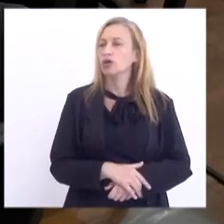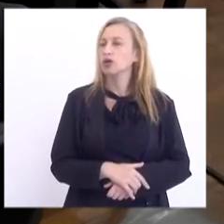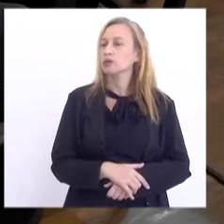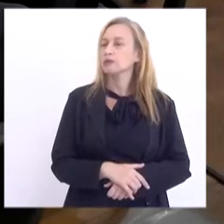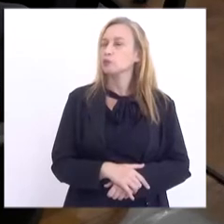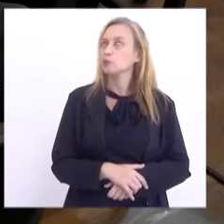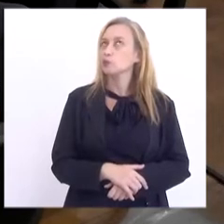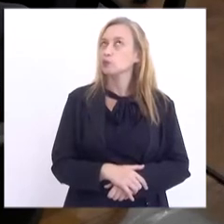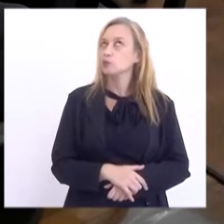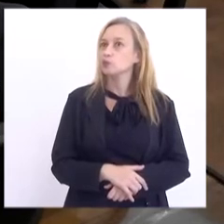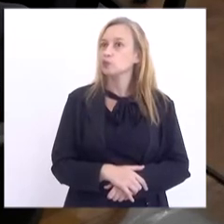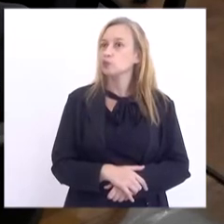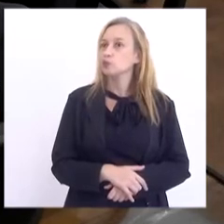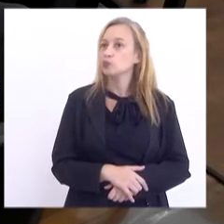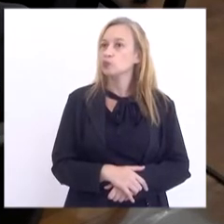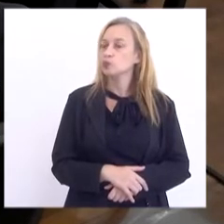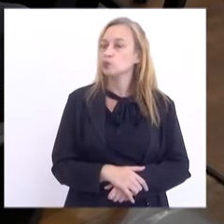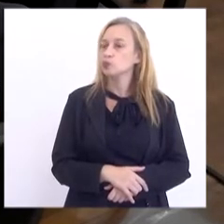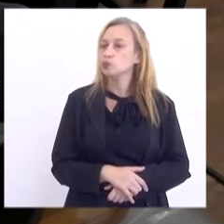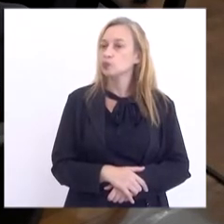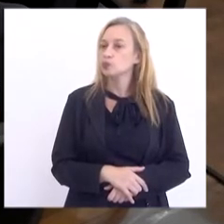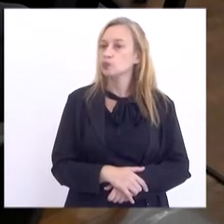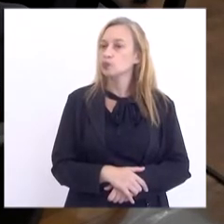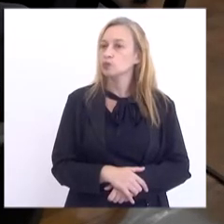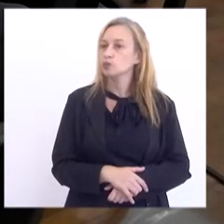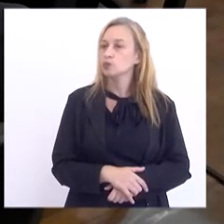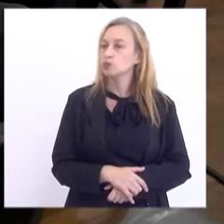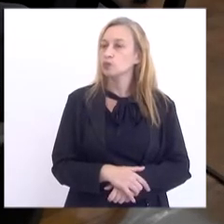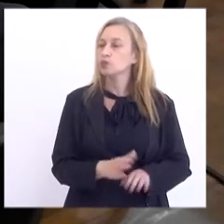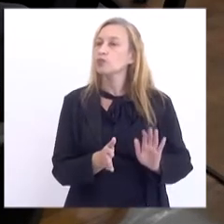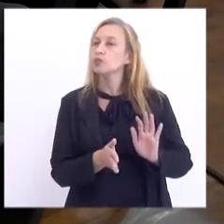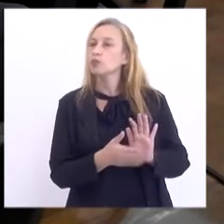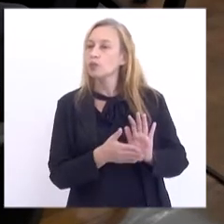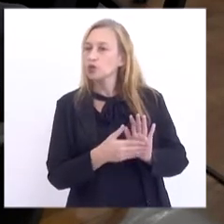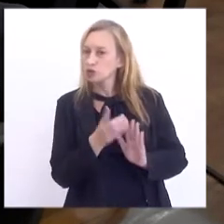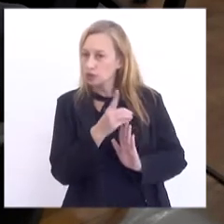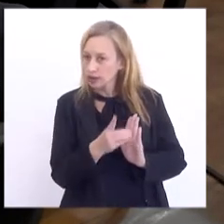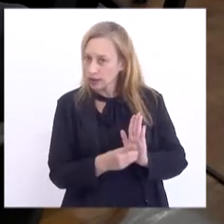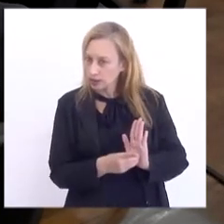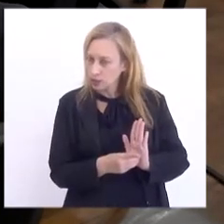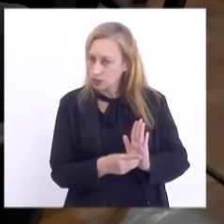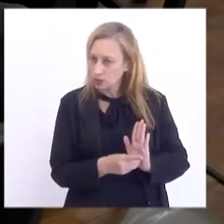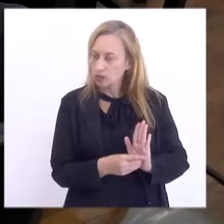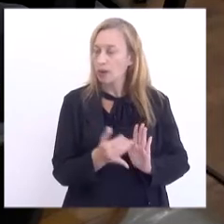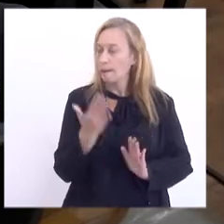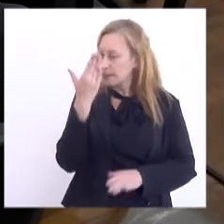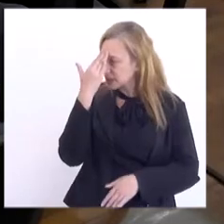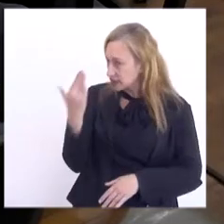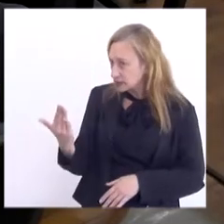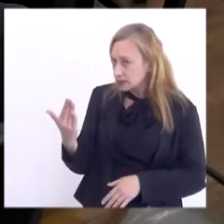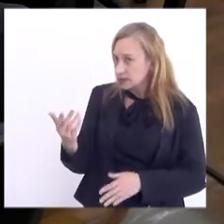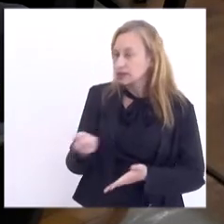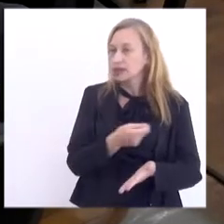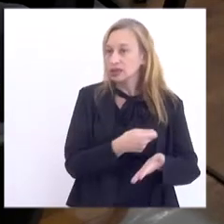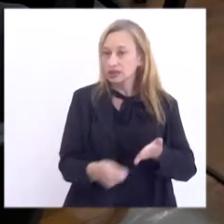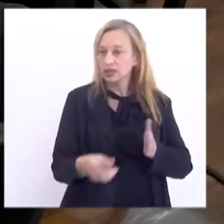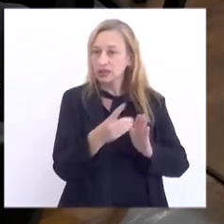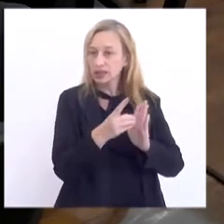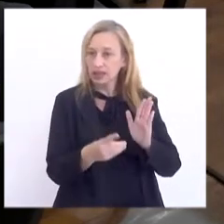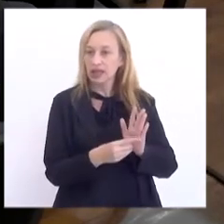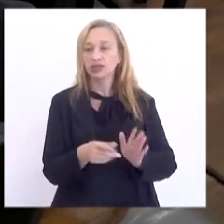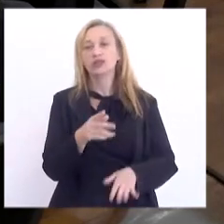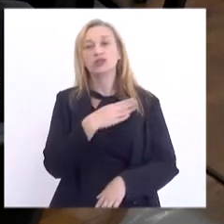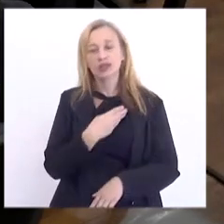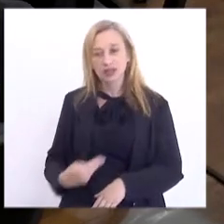e é mas não faz um decreto é propõe um decreto obrigado e que é assina decreto é